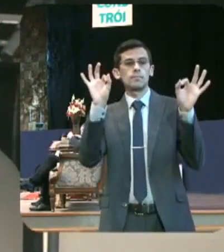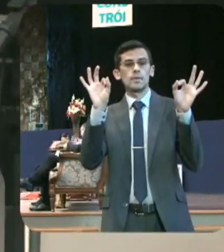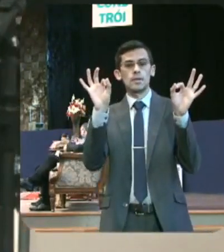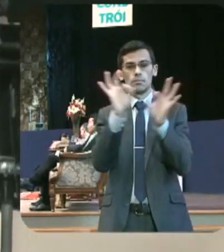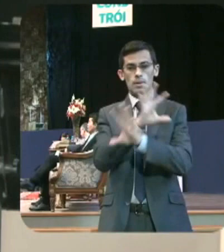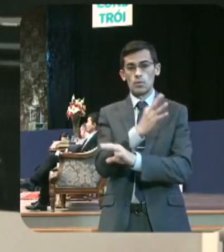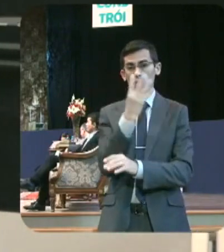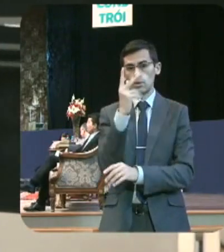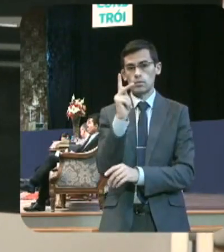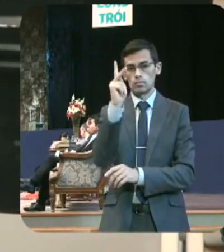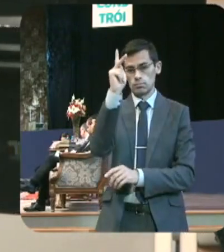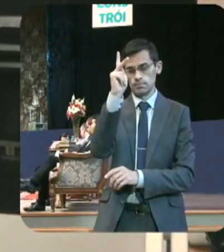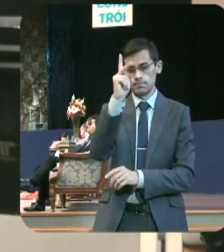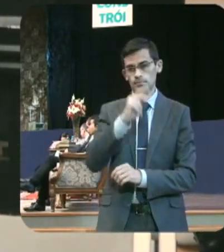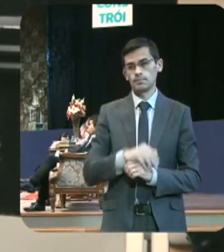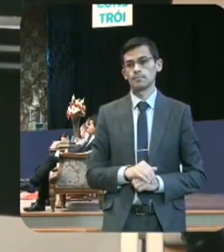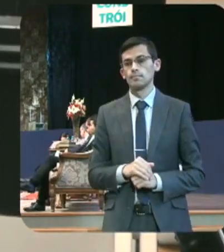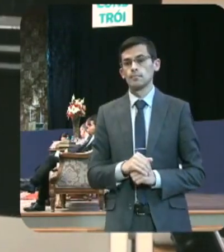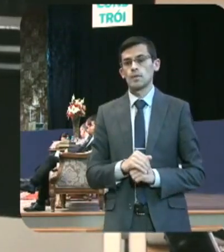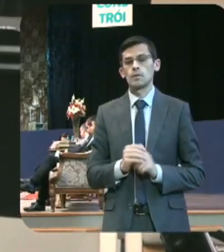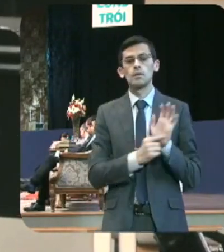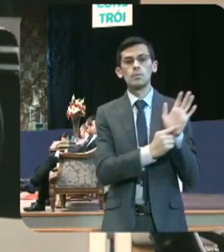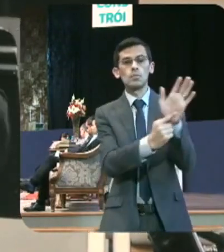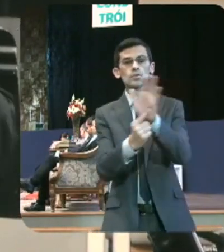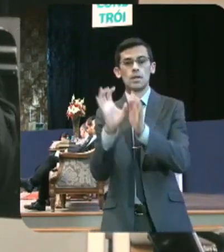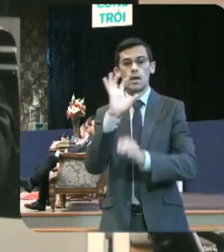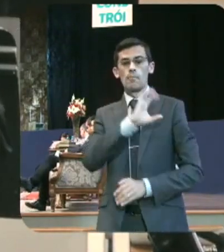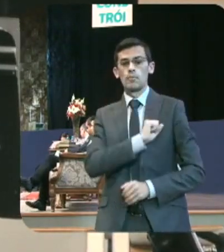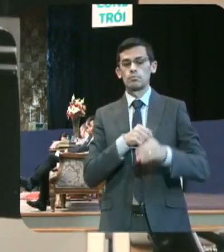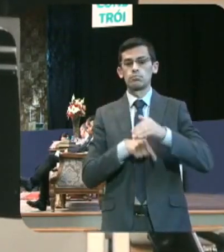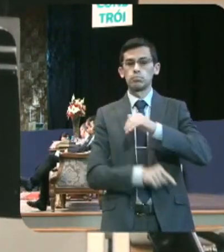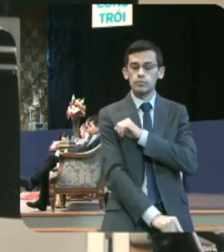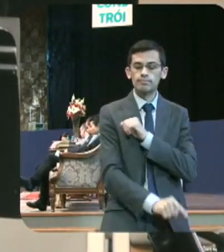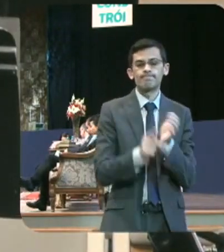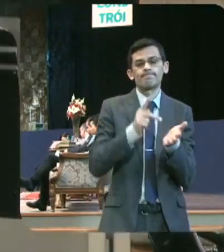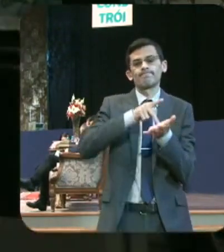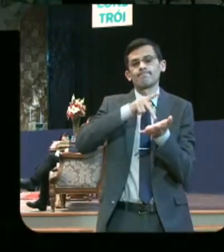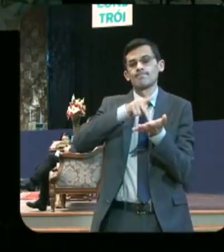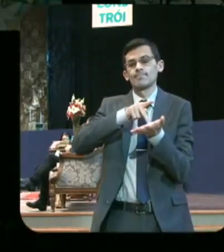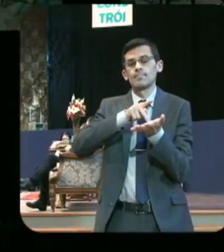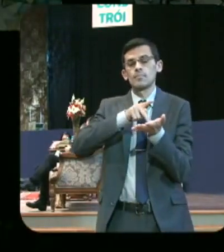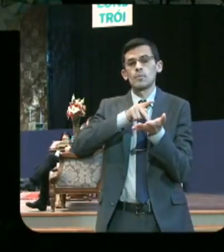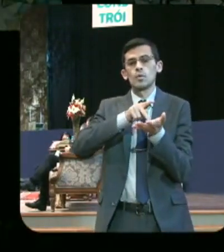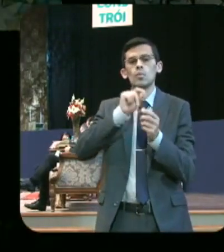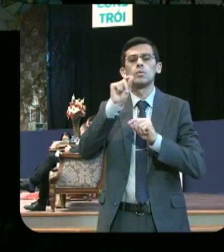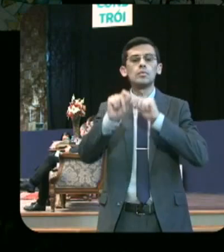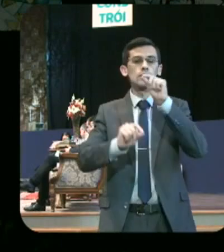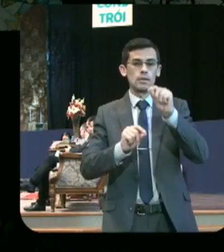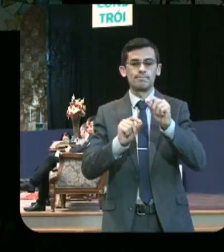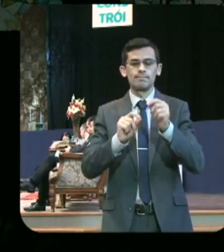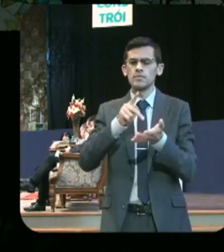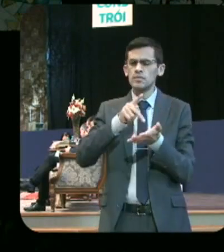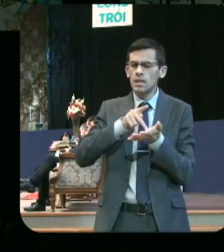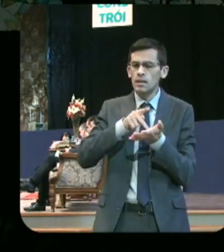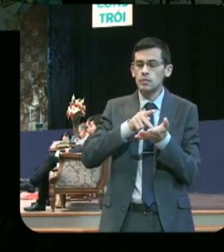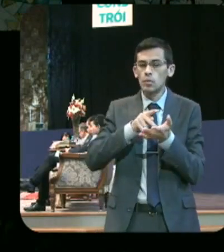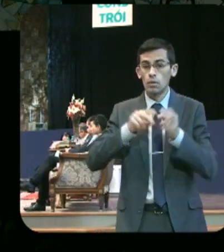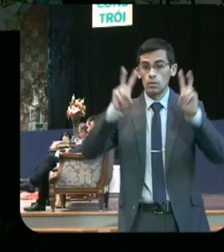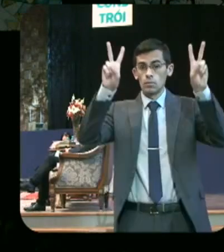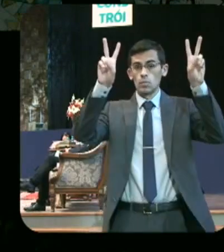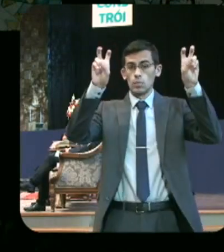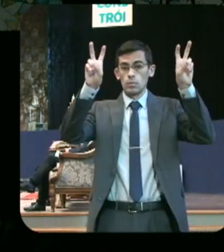encerrar essa campanha, 4K, amor em alta definição, é justamente o